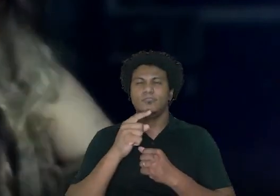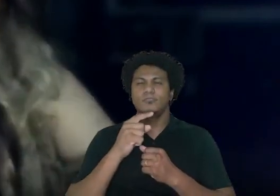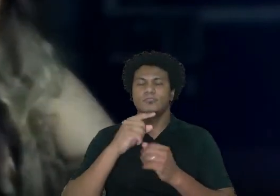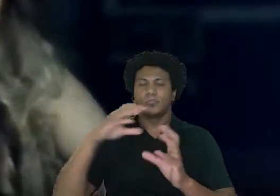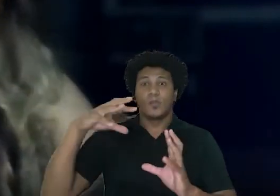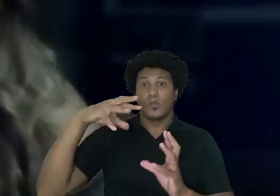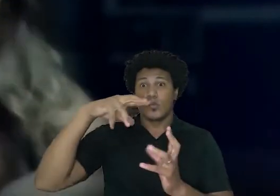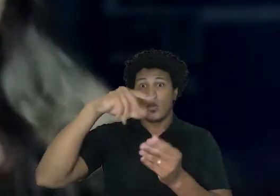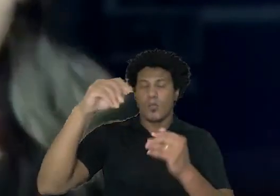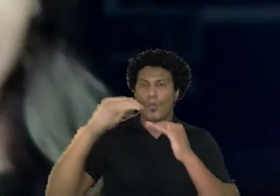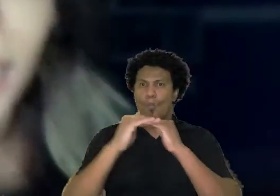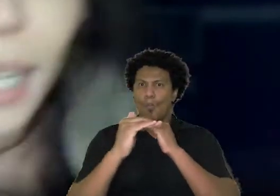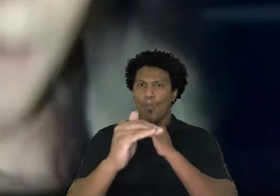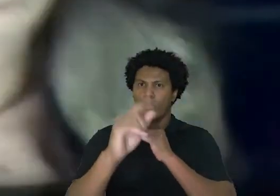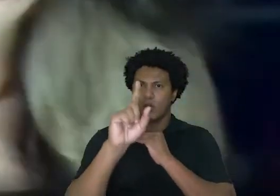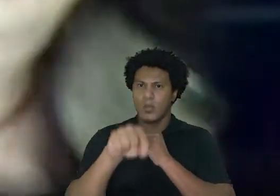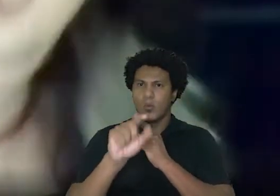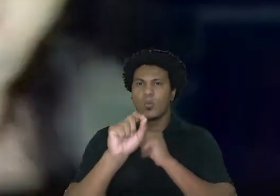aqui para vocês.